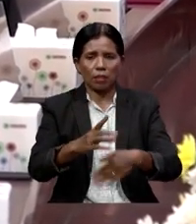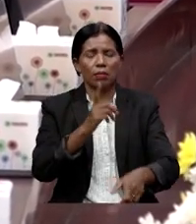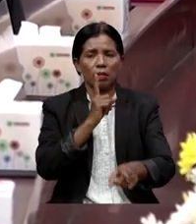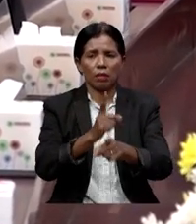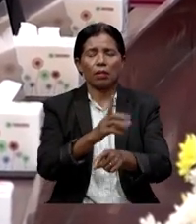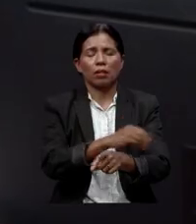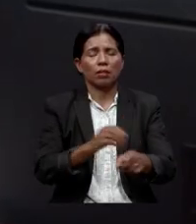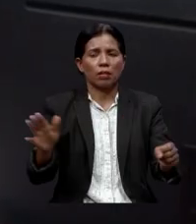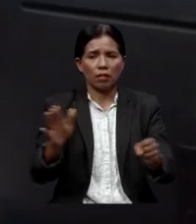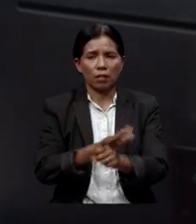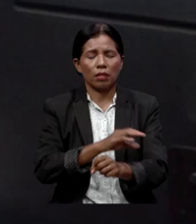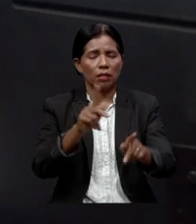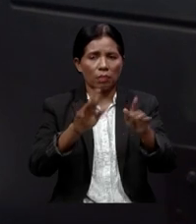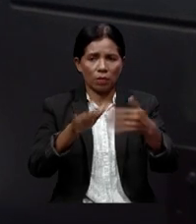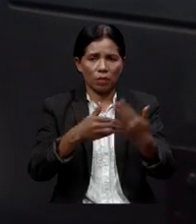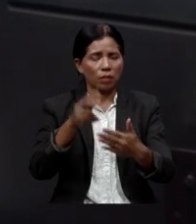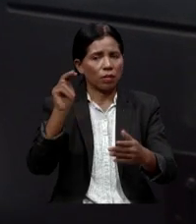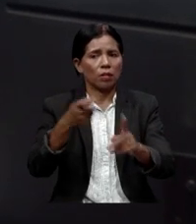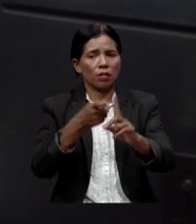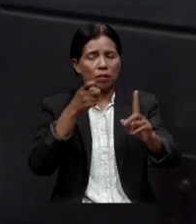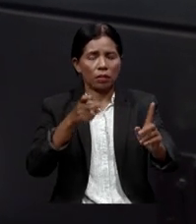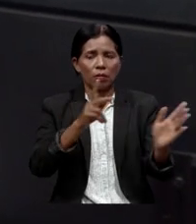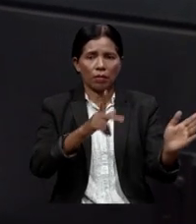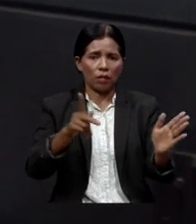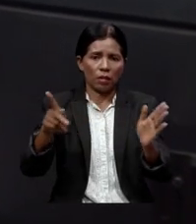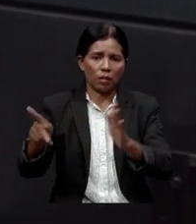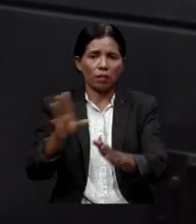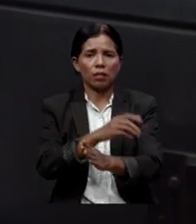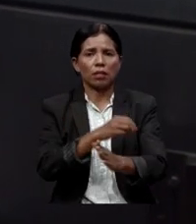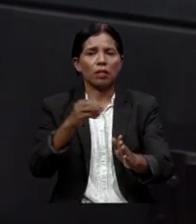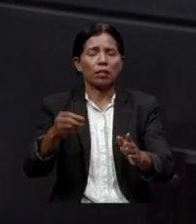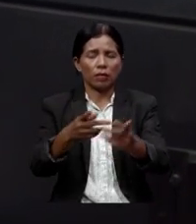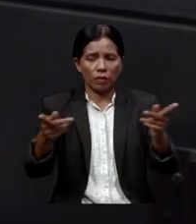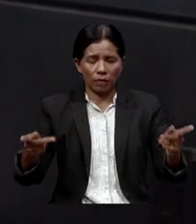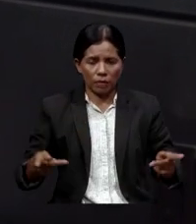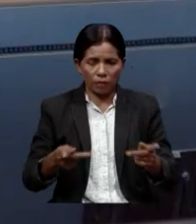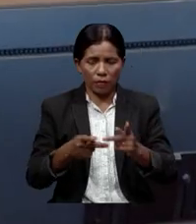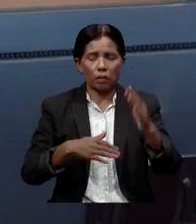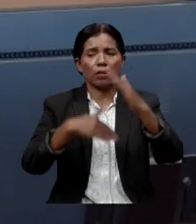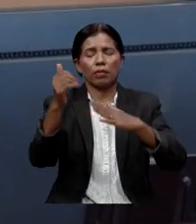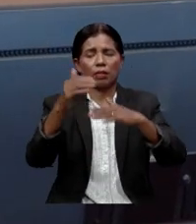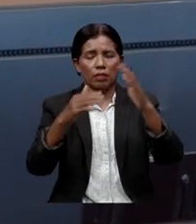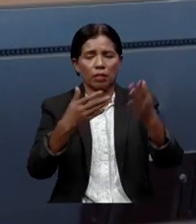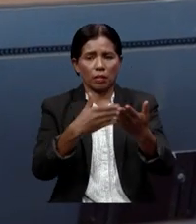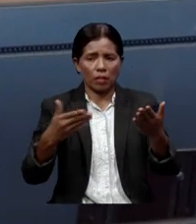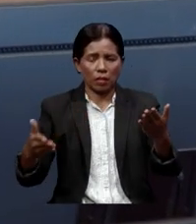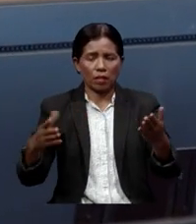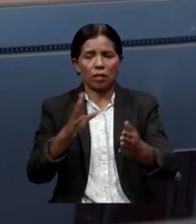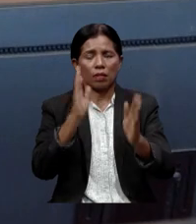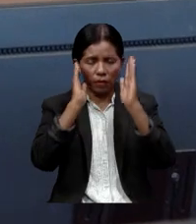na sustentável comunidade Nien, e o planejamento na construção relafata, na infraestrutura, no equipamento